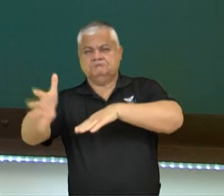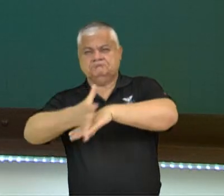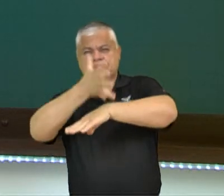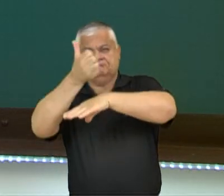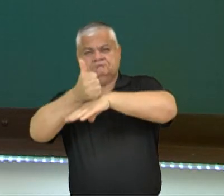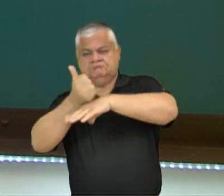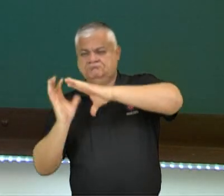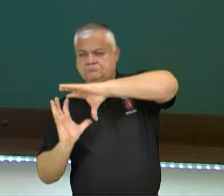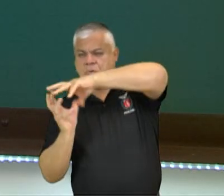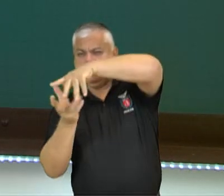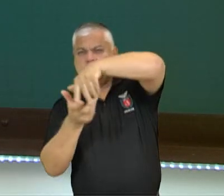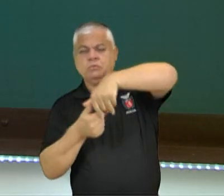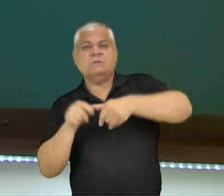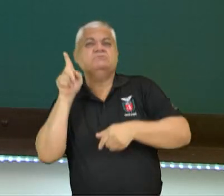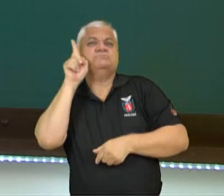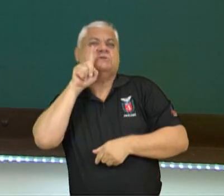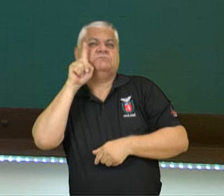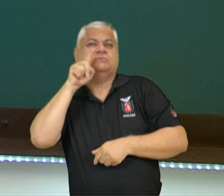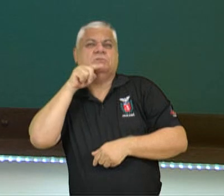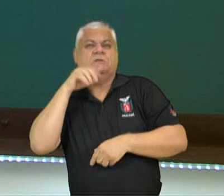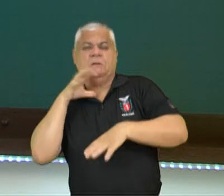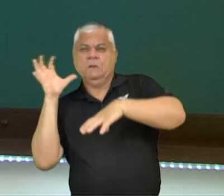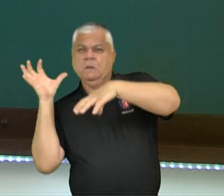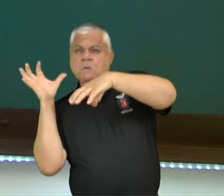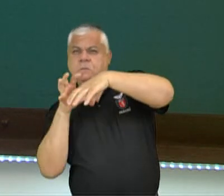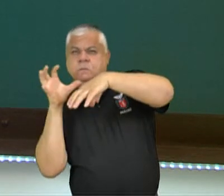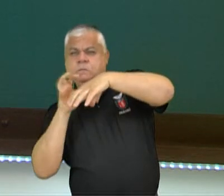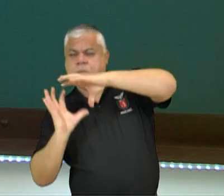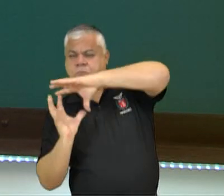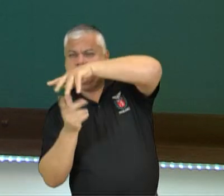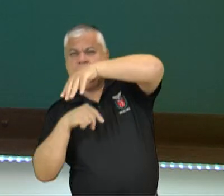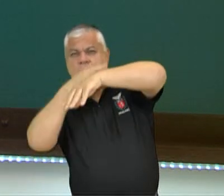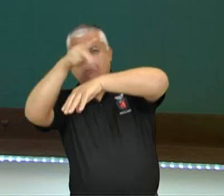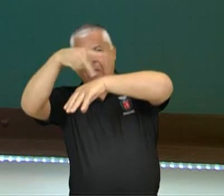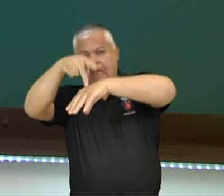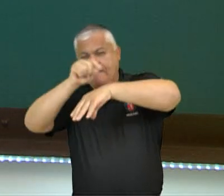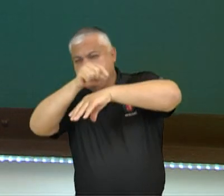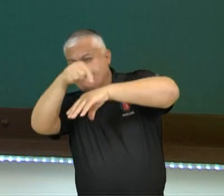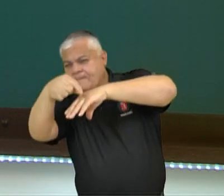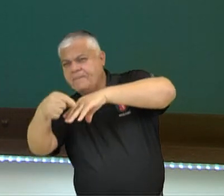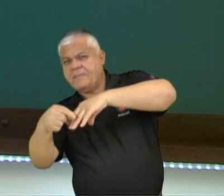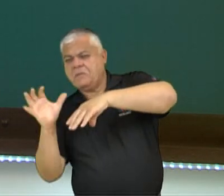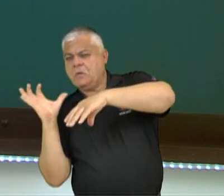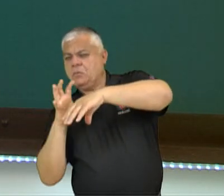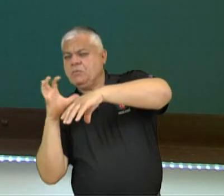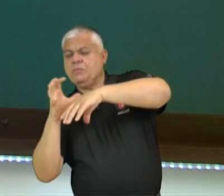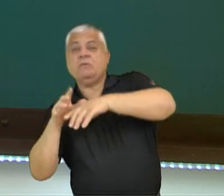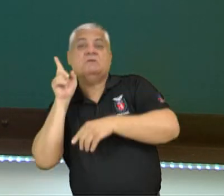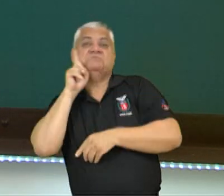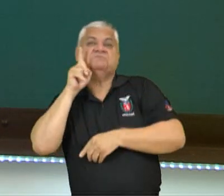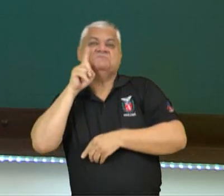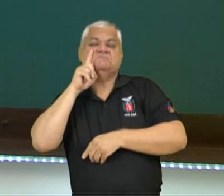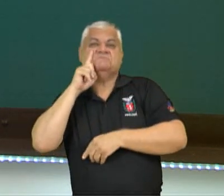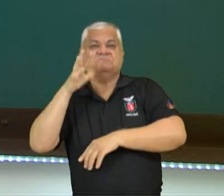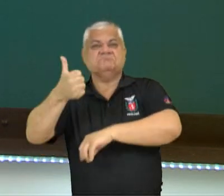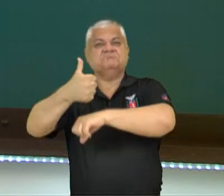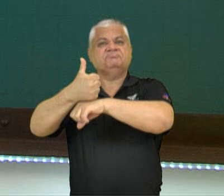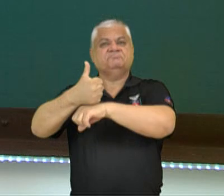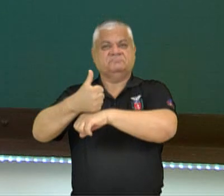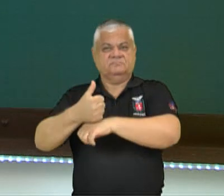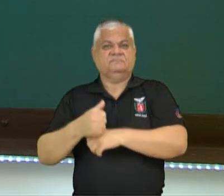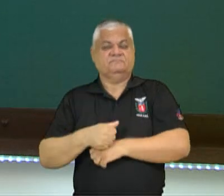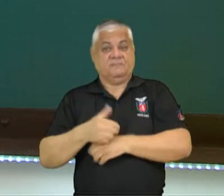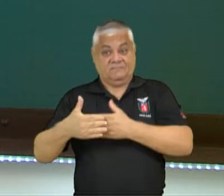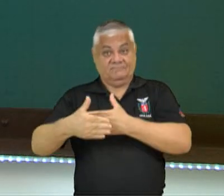no mundo, né? Então, como os Estados Unidos exercem influência sobre outros países? Você já parou para pensar sobre isso? Então é isso que nós vamos ver então neste